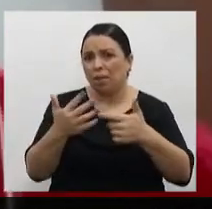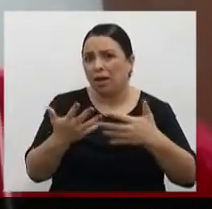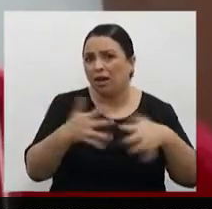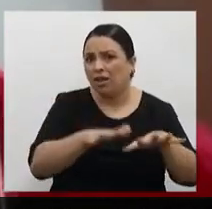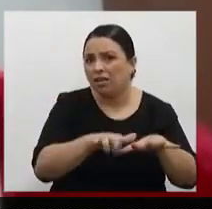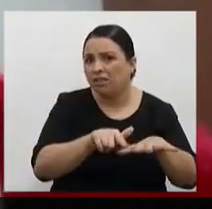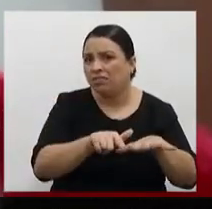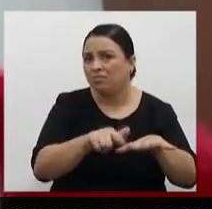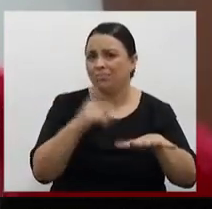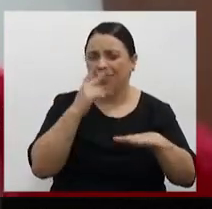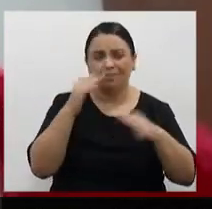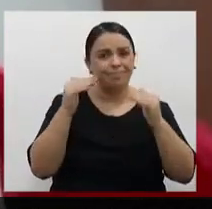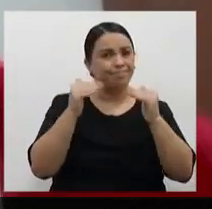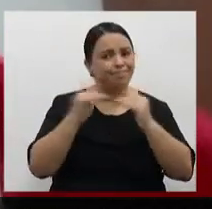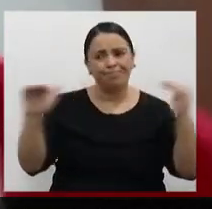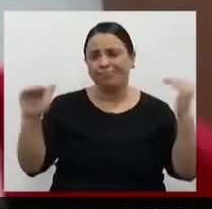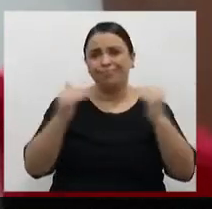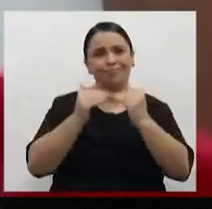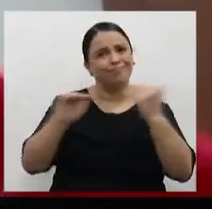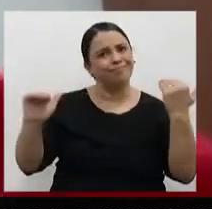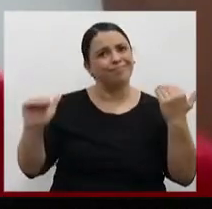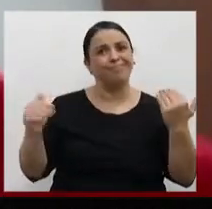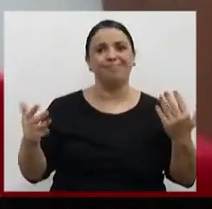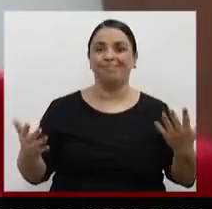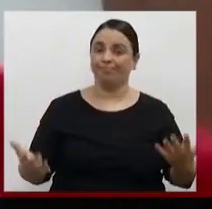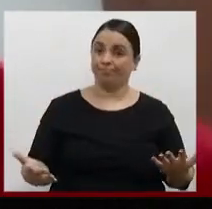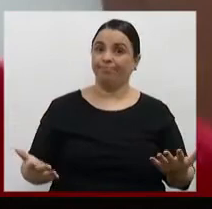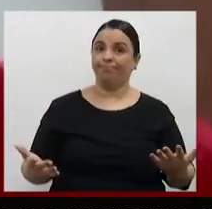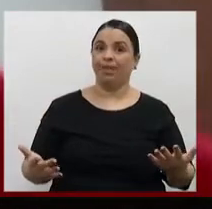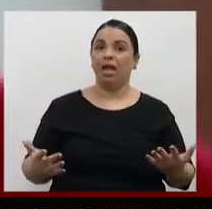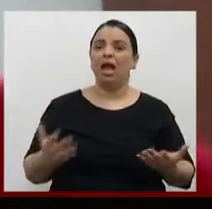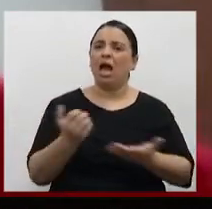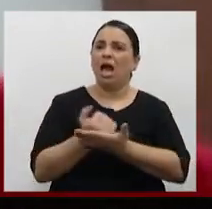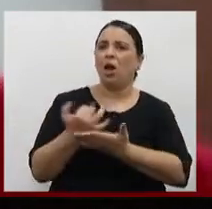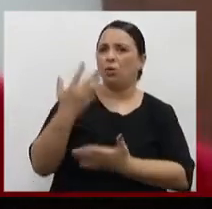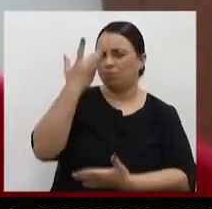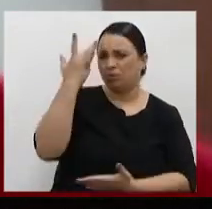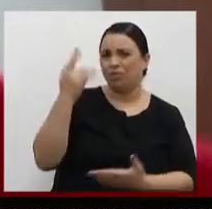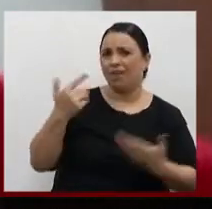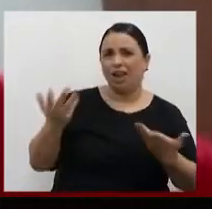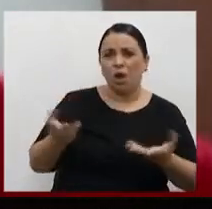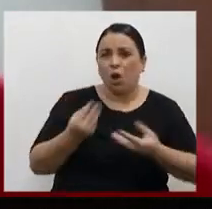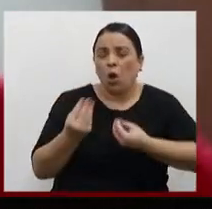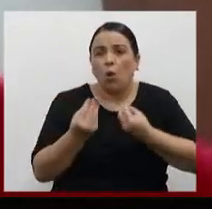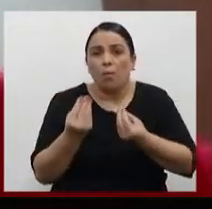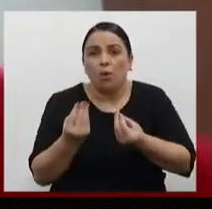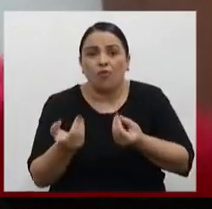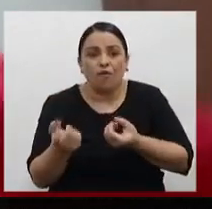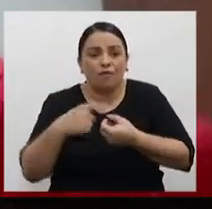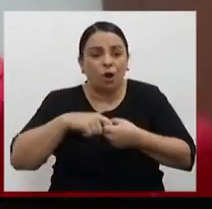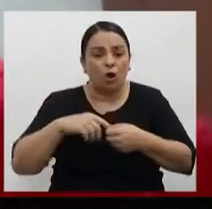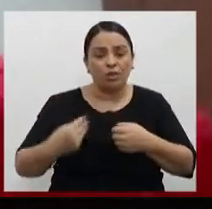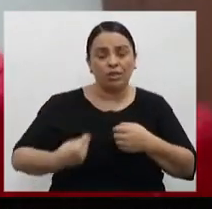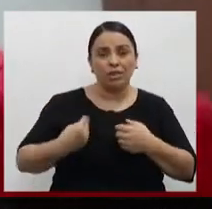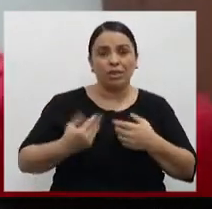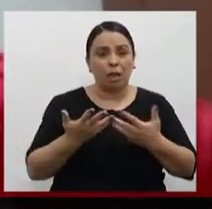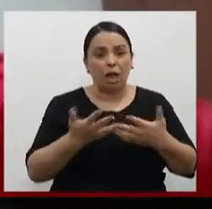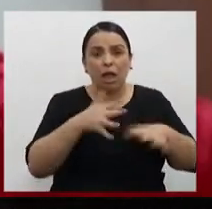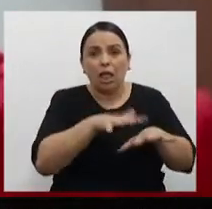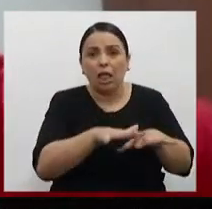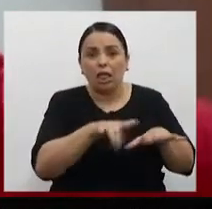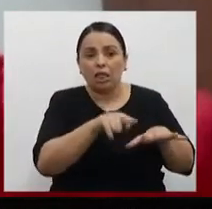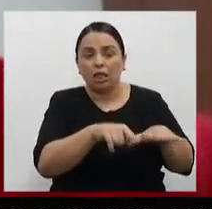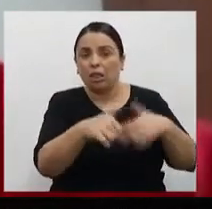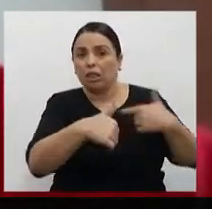contramão. Chega uma, aí vão chegar algumas pessoas, vão falar assim: eu não vou voltar a entrar no mercado de trabalho se na hora que a gente tem uma